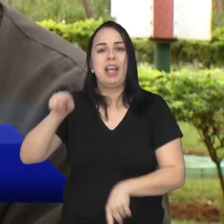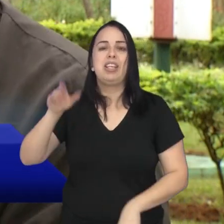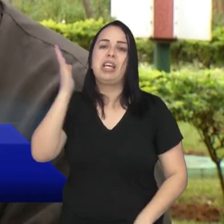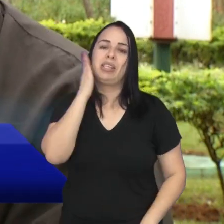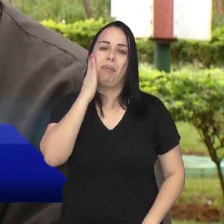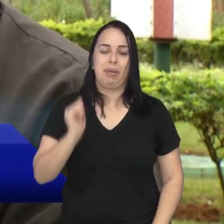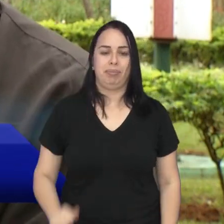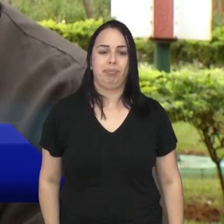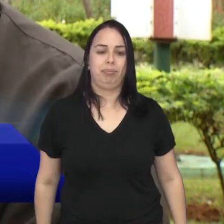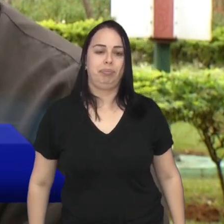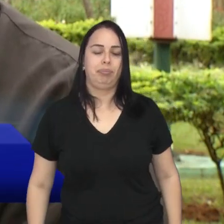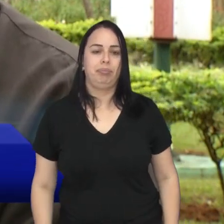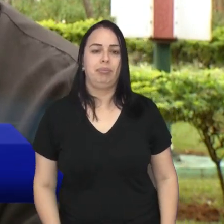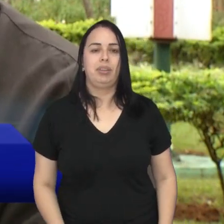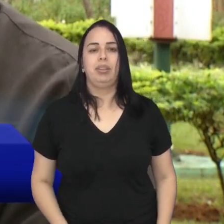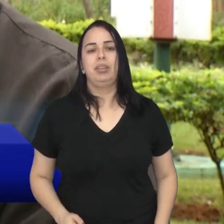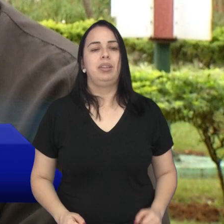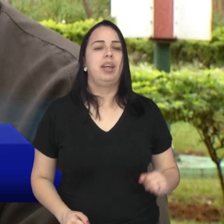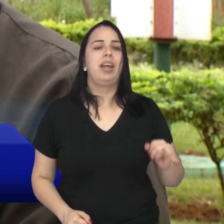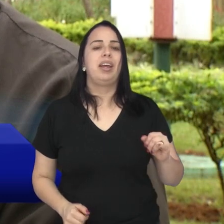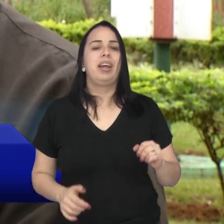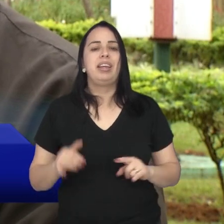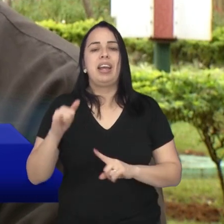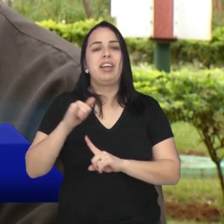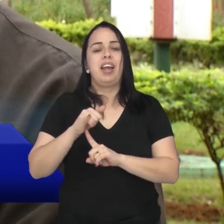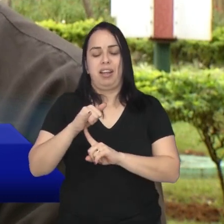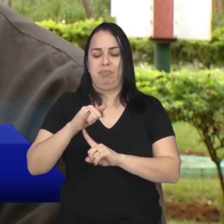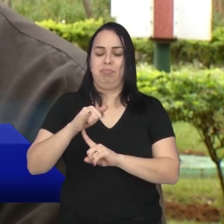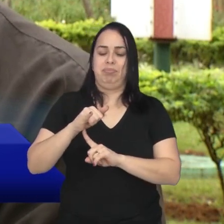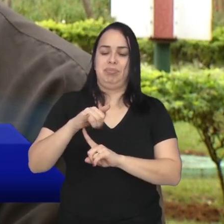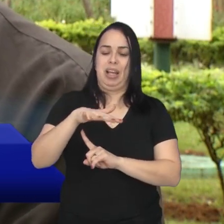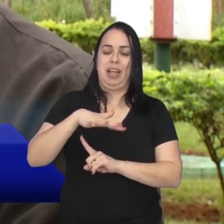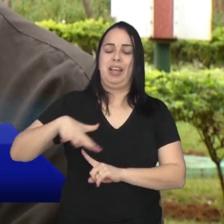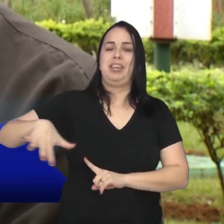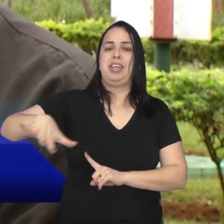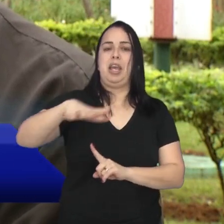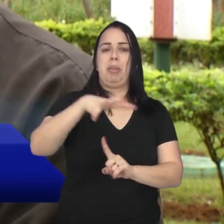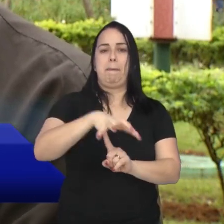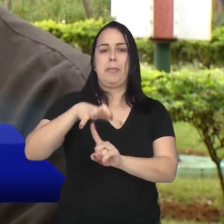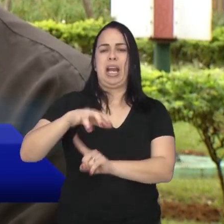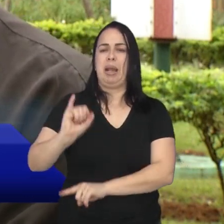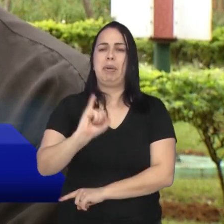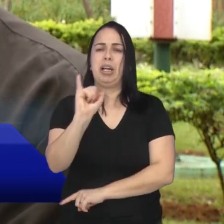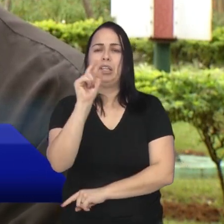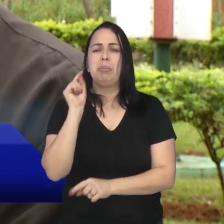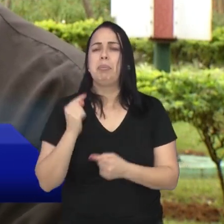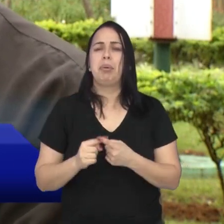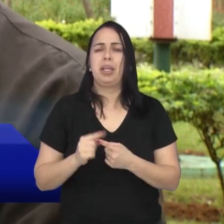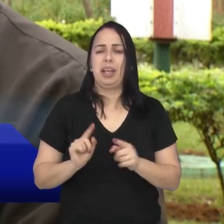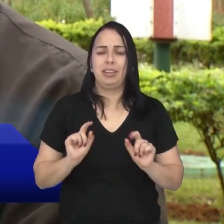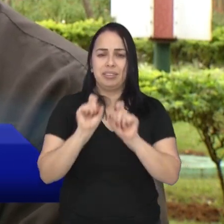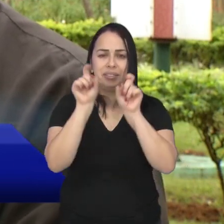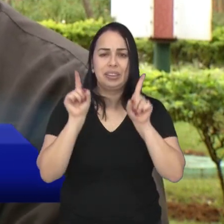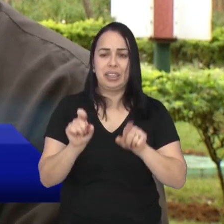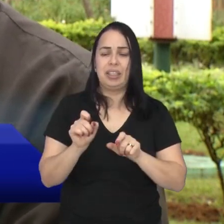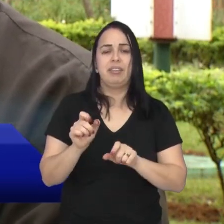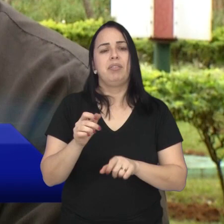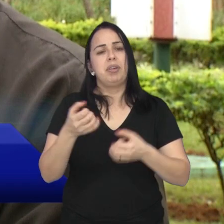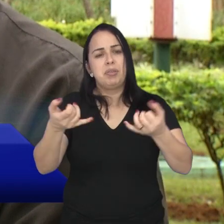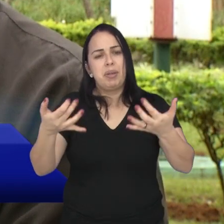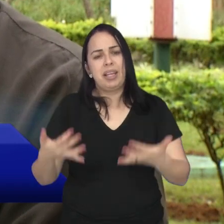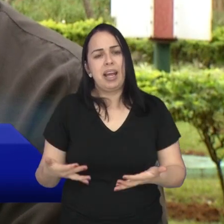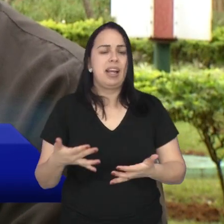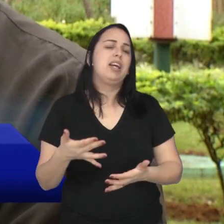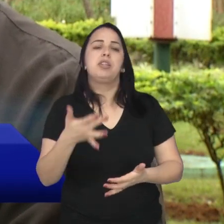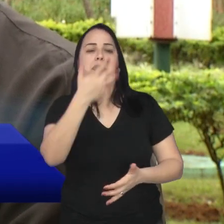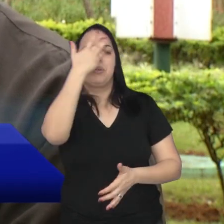vez que eles têm conhecimento no ramo. Qual que é a importância desse parque aqui para a cidade? Vamos falar um pouquinho sobre, né, os